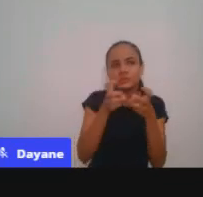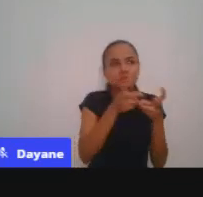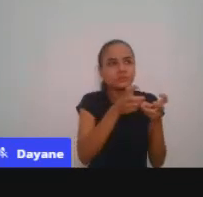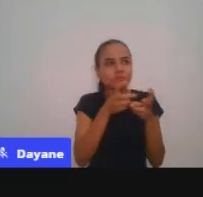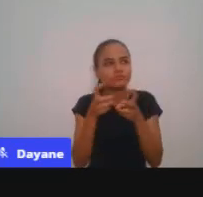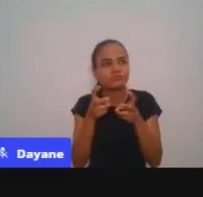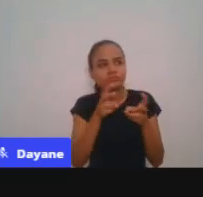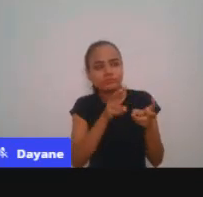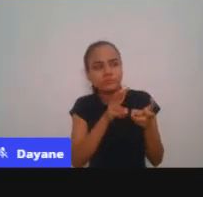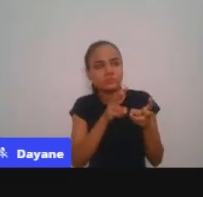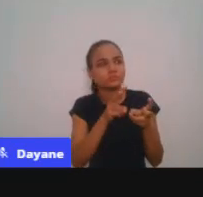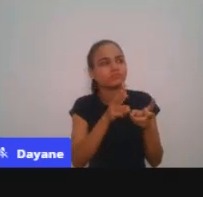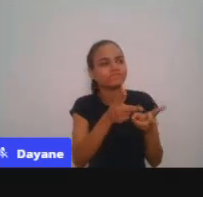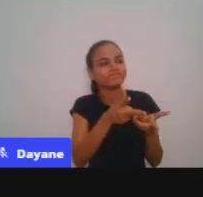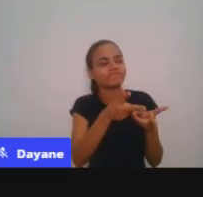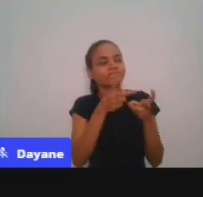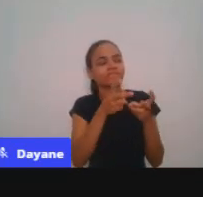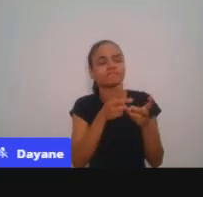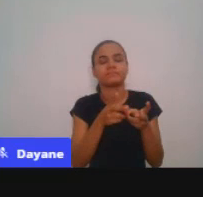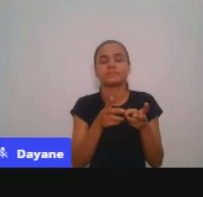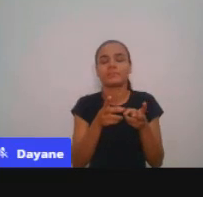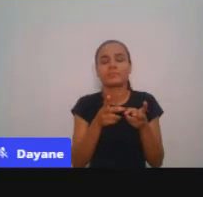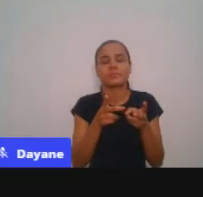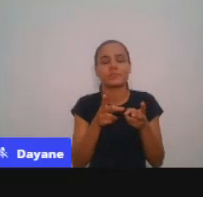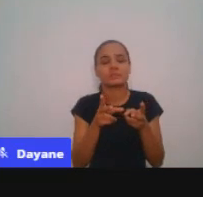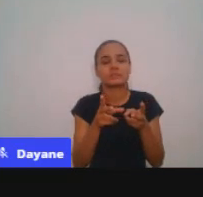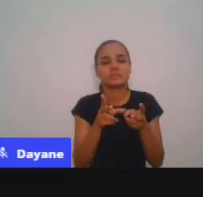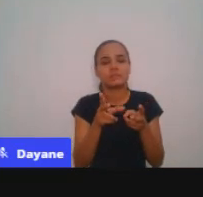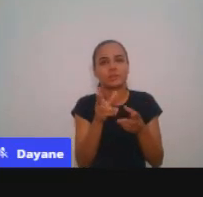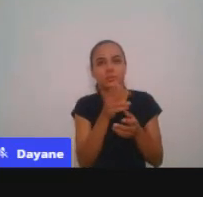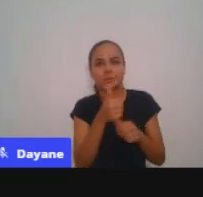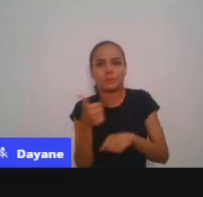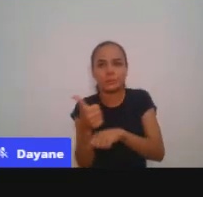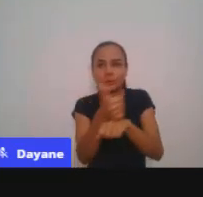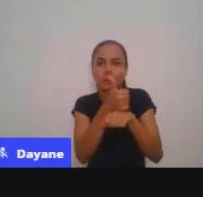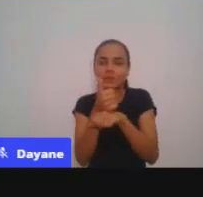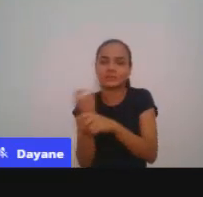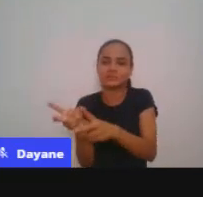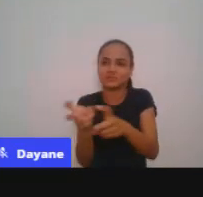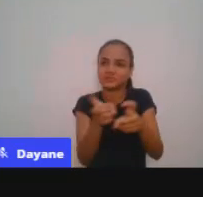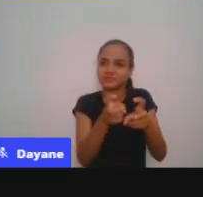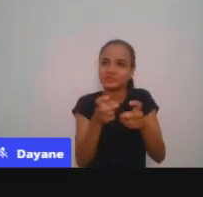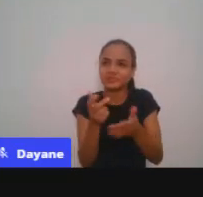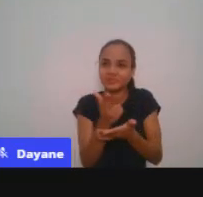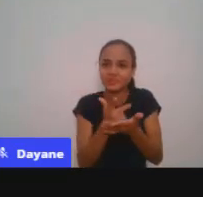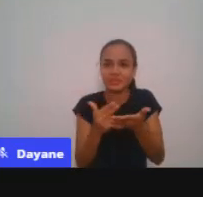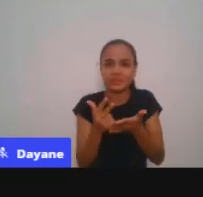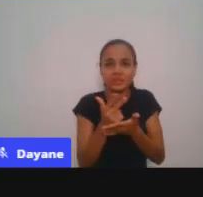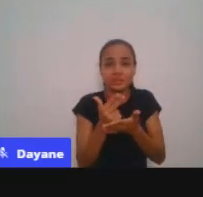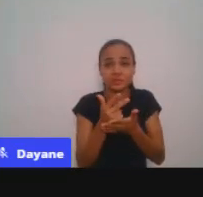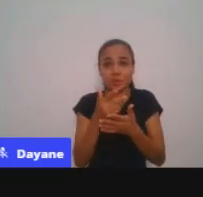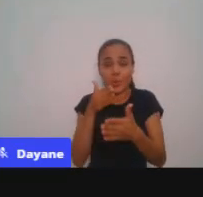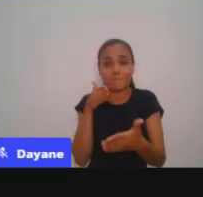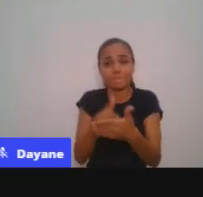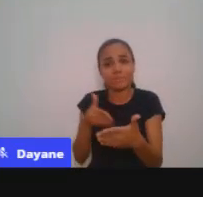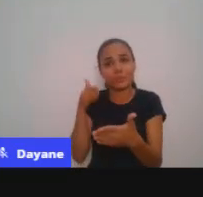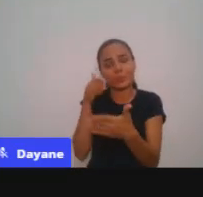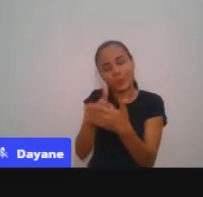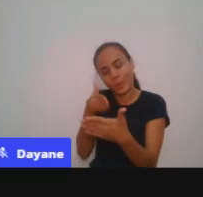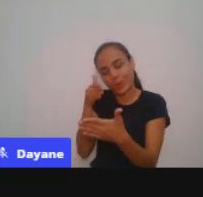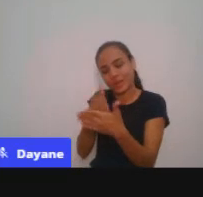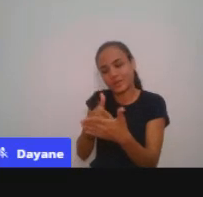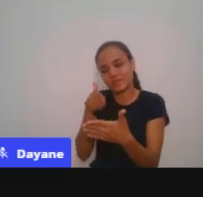fixar prioridades. A arte de saber furar os bloqueios. A arte de não desistir na primeira